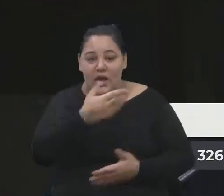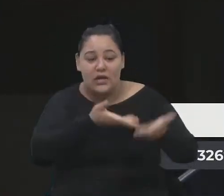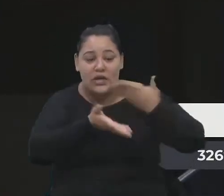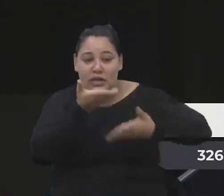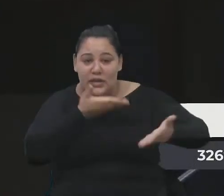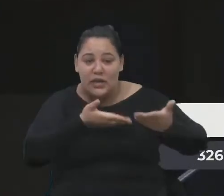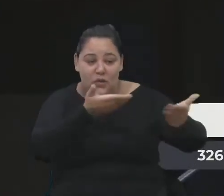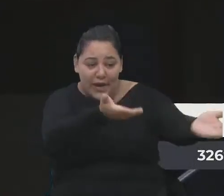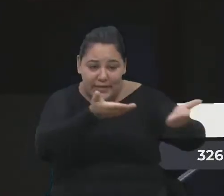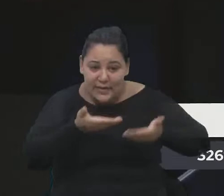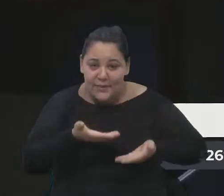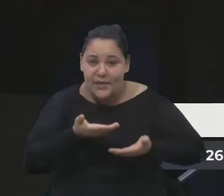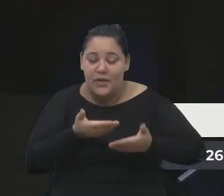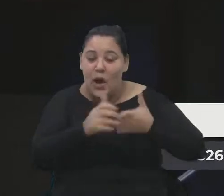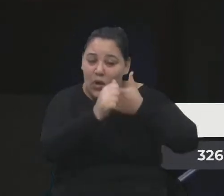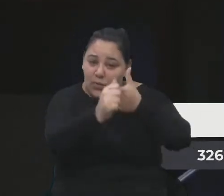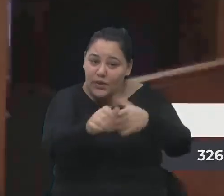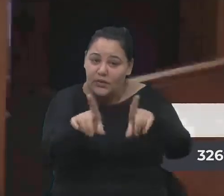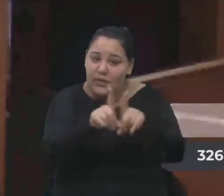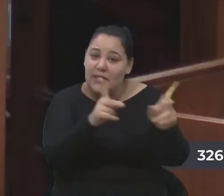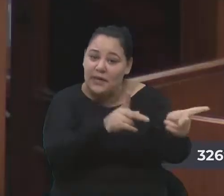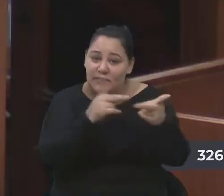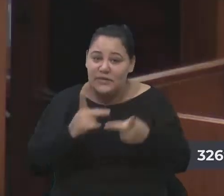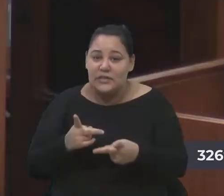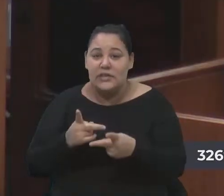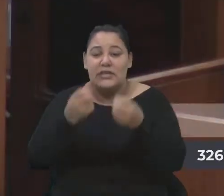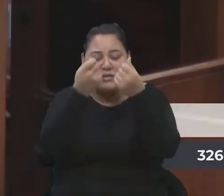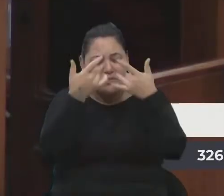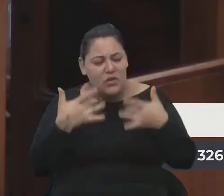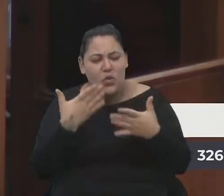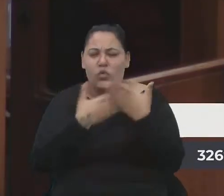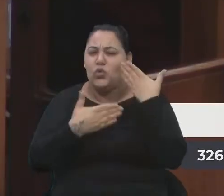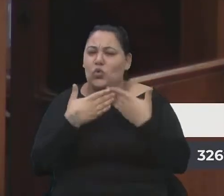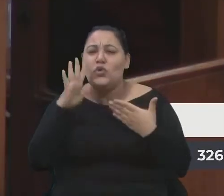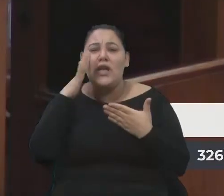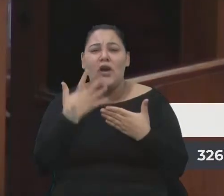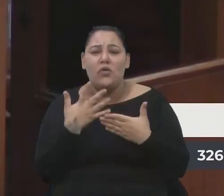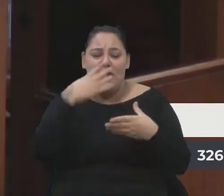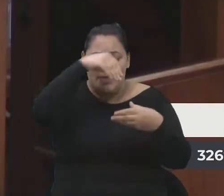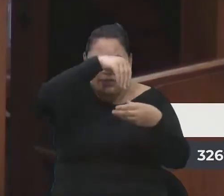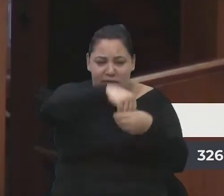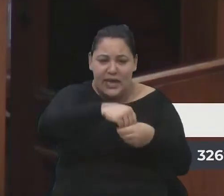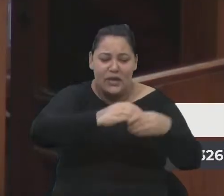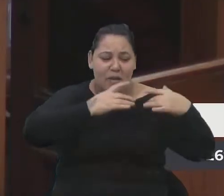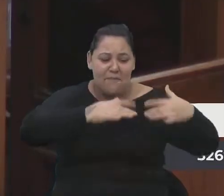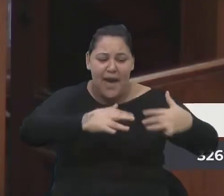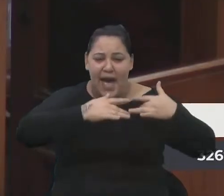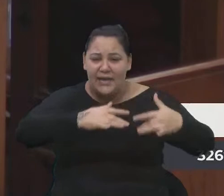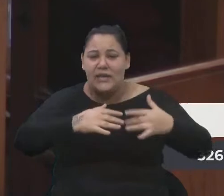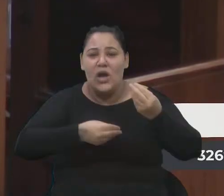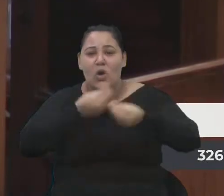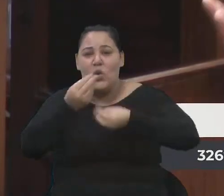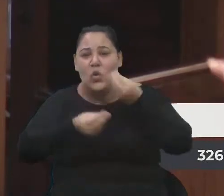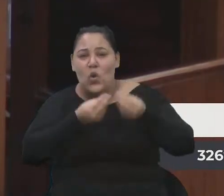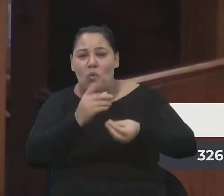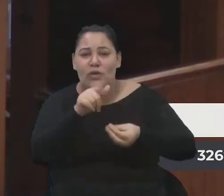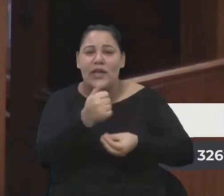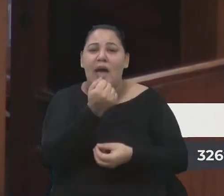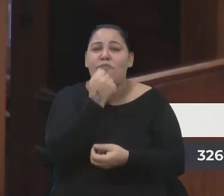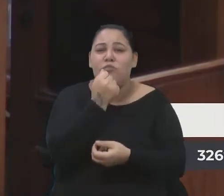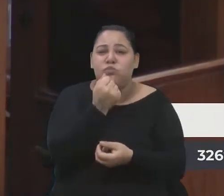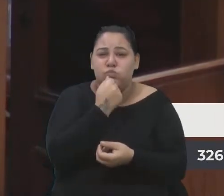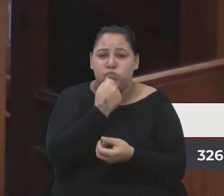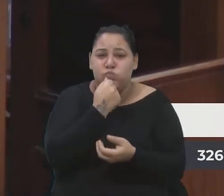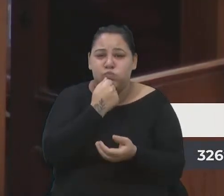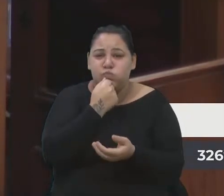nos recebeu, nos acompanhou, nos explicou o funcionamento das coisas, das máquinas, como é que funciona os